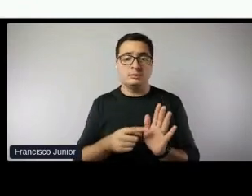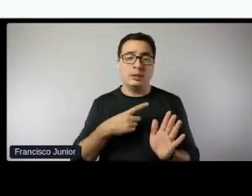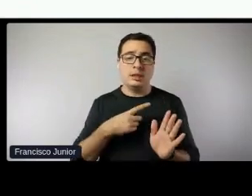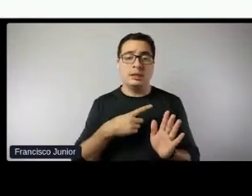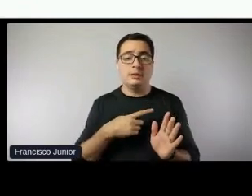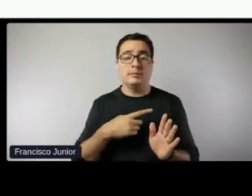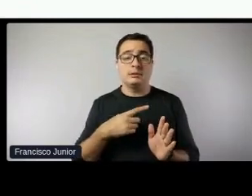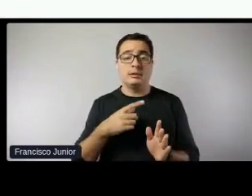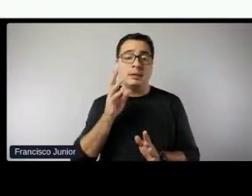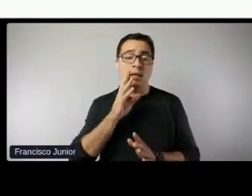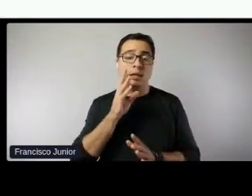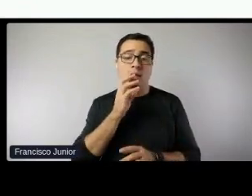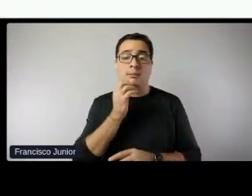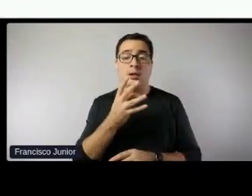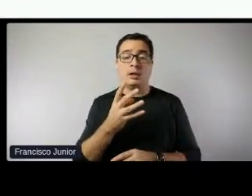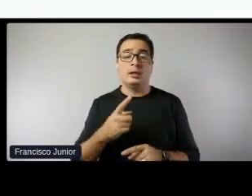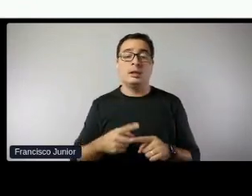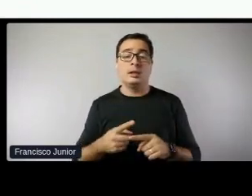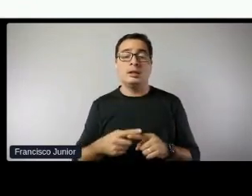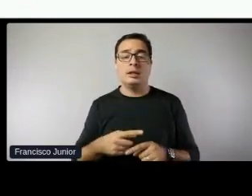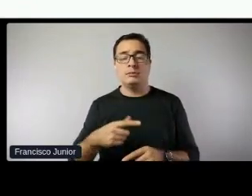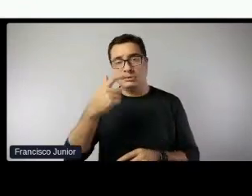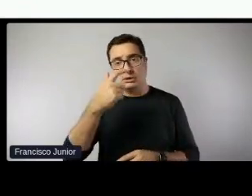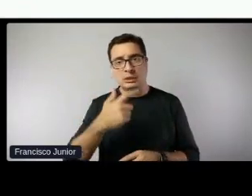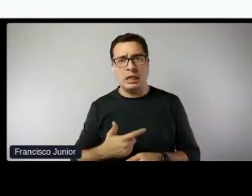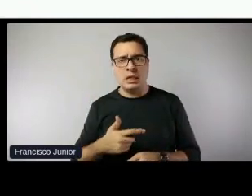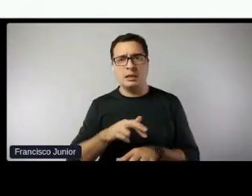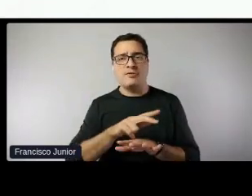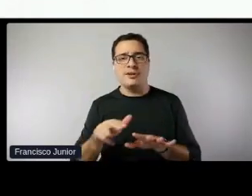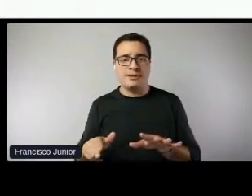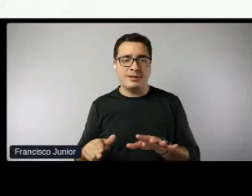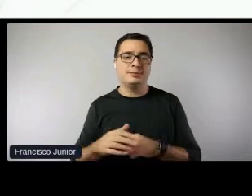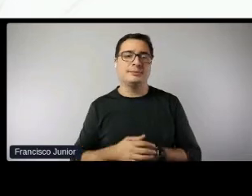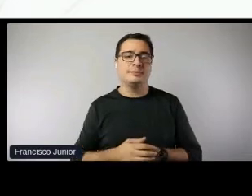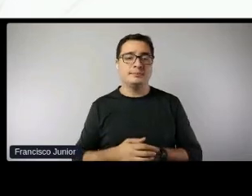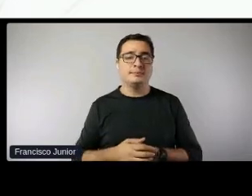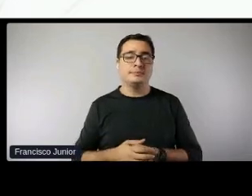vai ser algo bem legal, porque ele também tem a cara da diversidade.